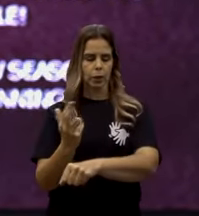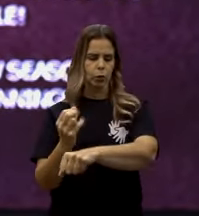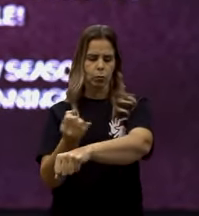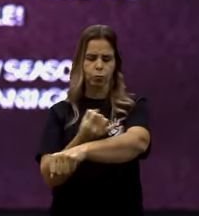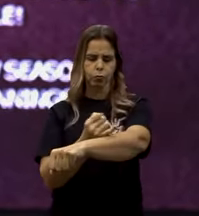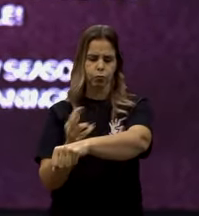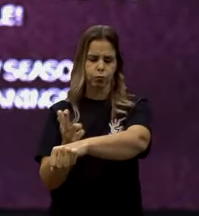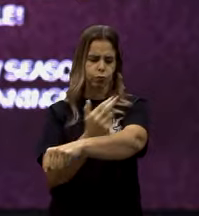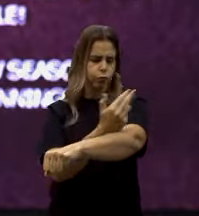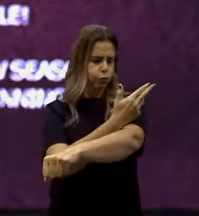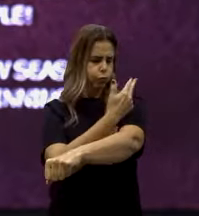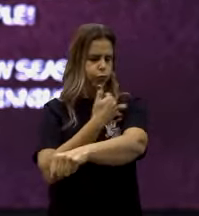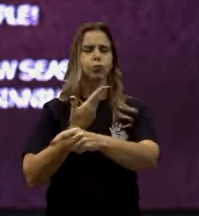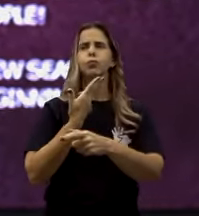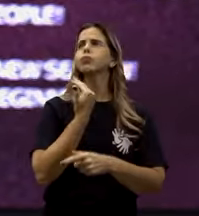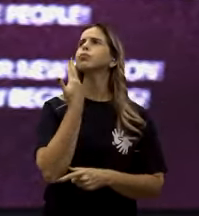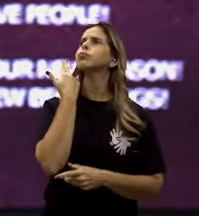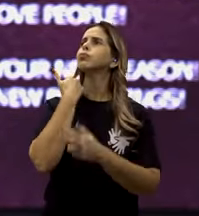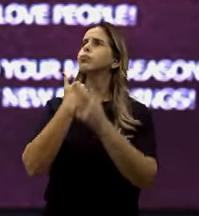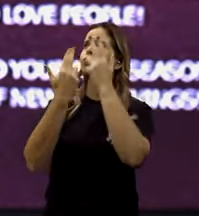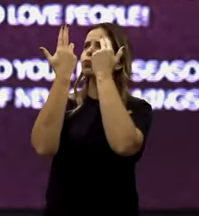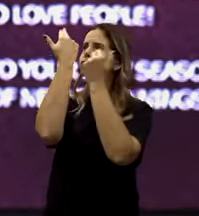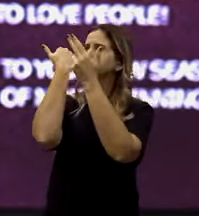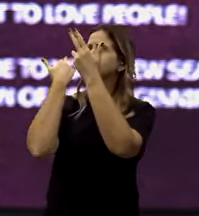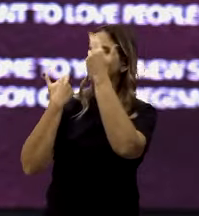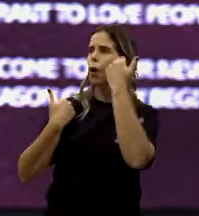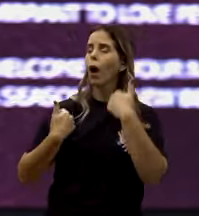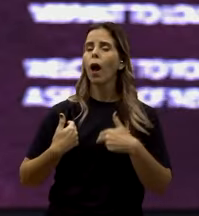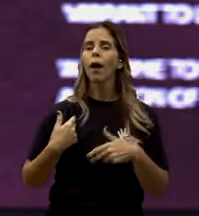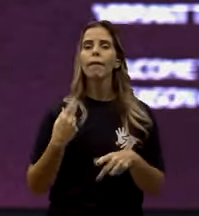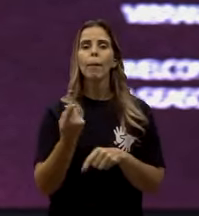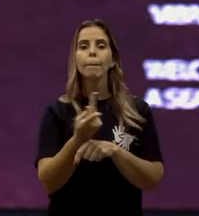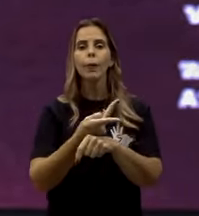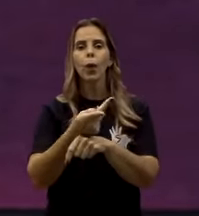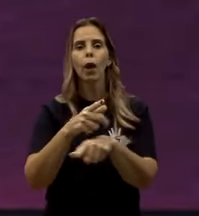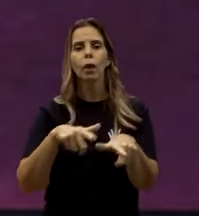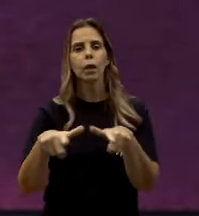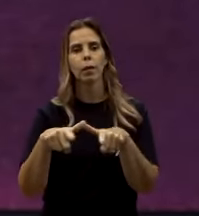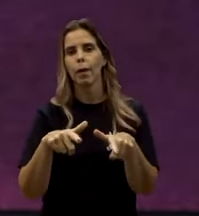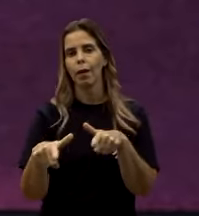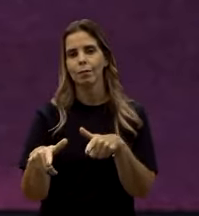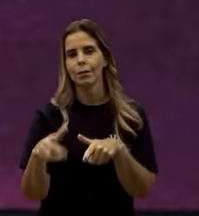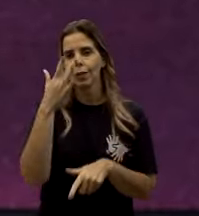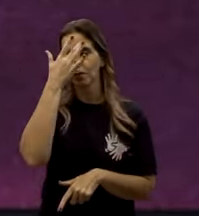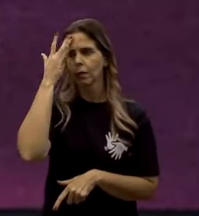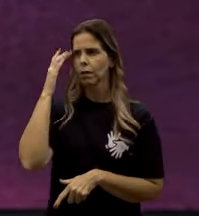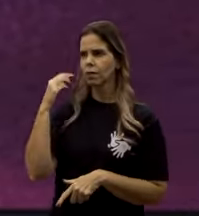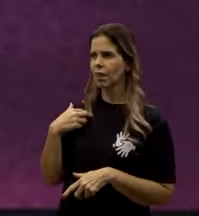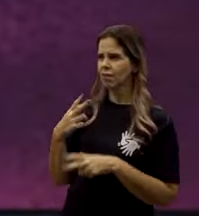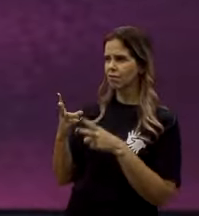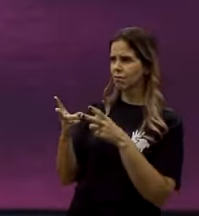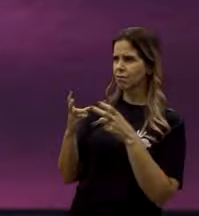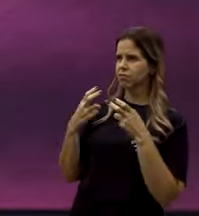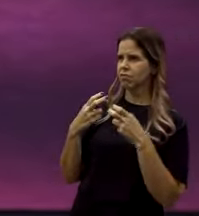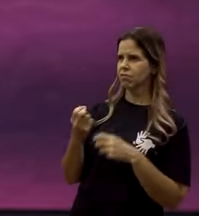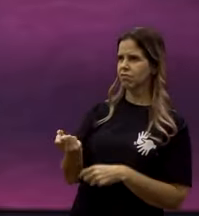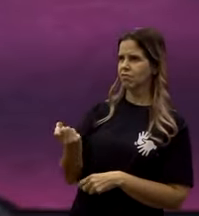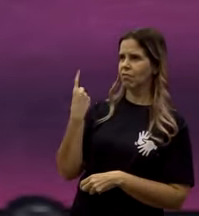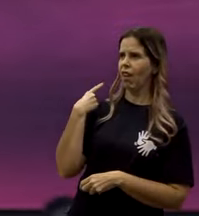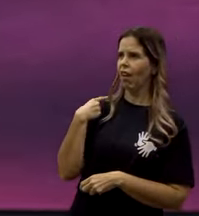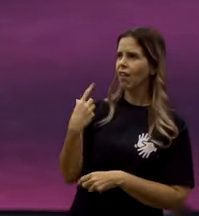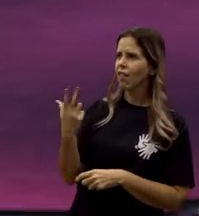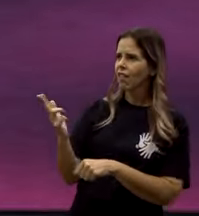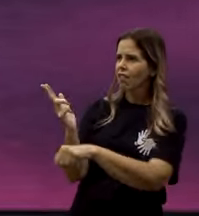pode ter certeza todo tatuado você vai andar em algum tipo de grupo de pessoas que as pessoas vão olhar diferente para você isso é